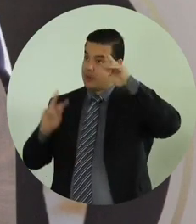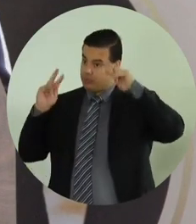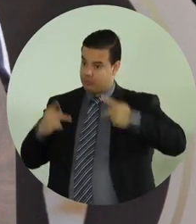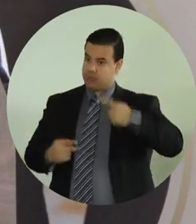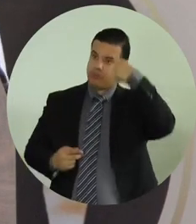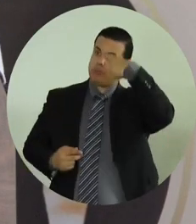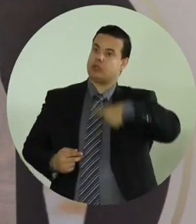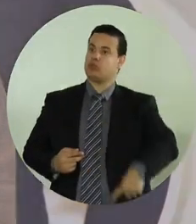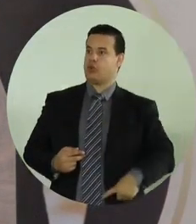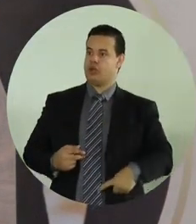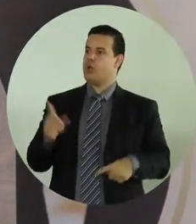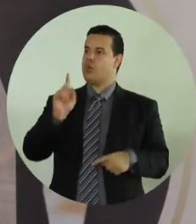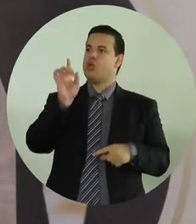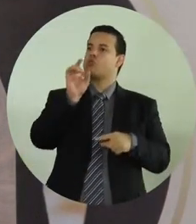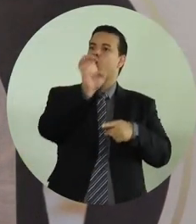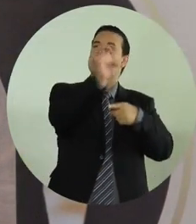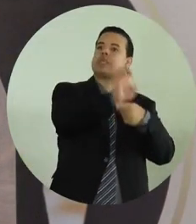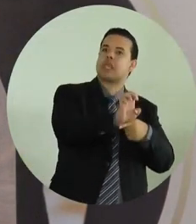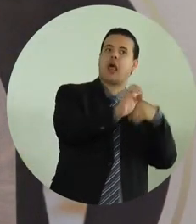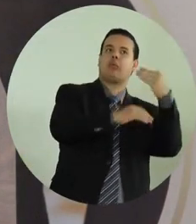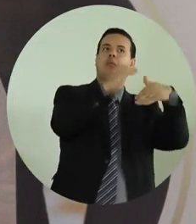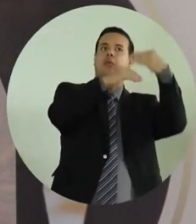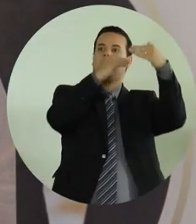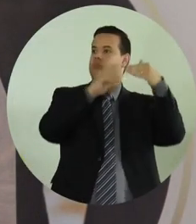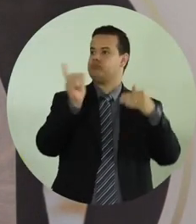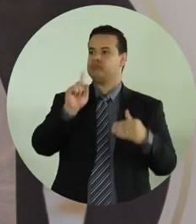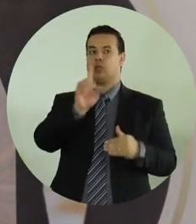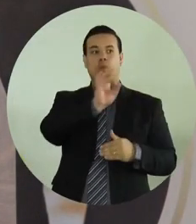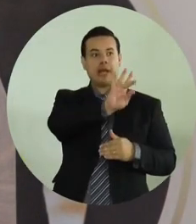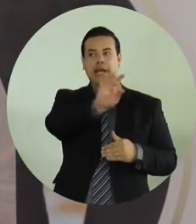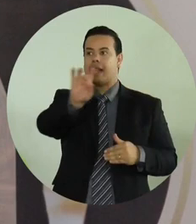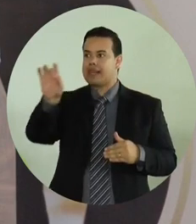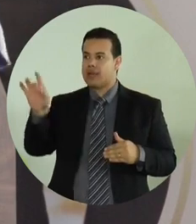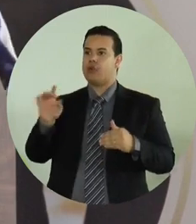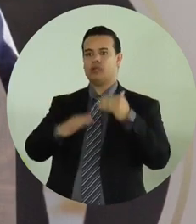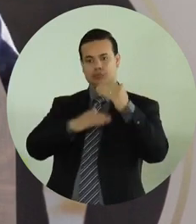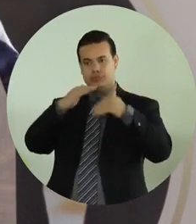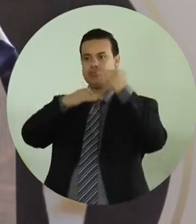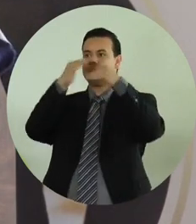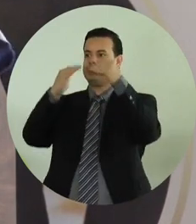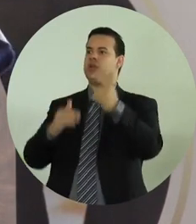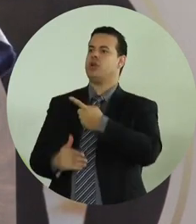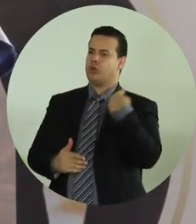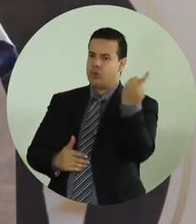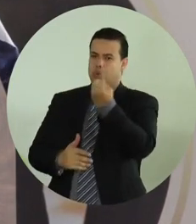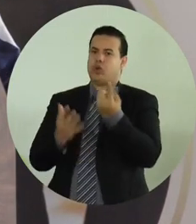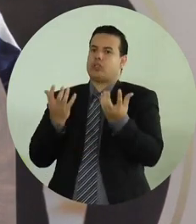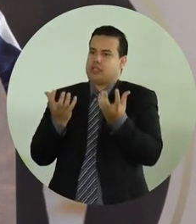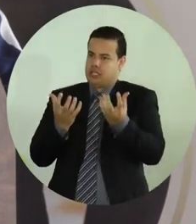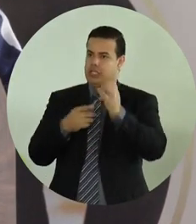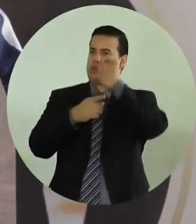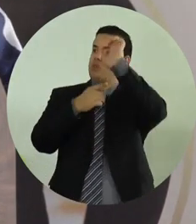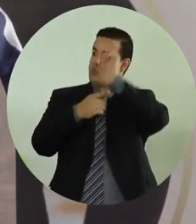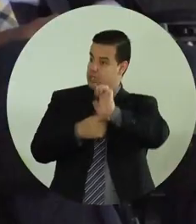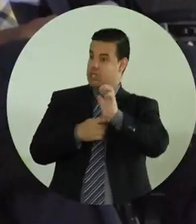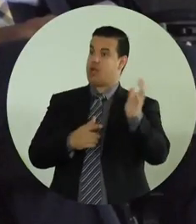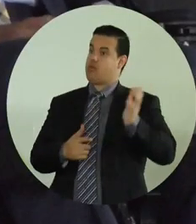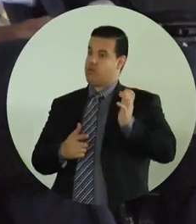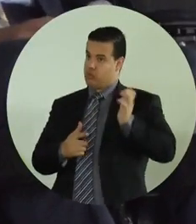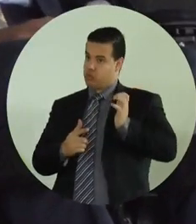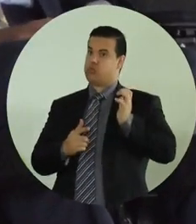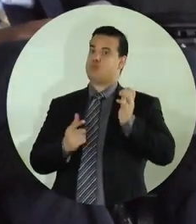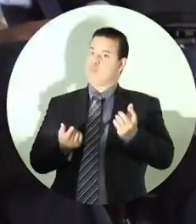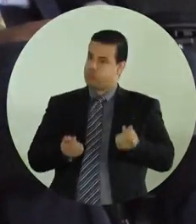o desenvolvimento do Estado. Nós queremos um Estado rico, um Estado com capacidade de